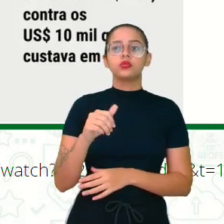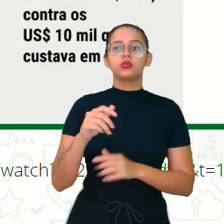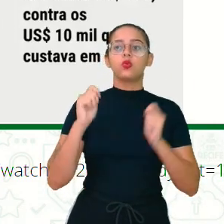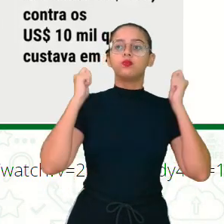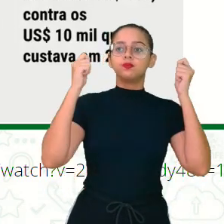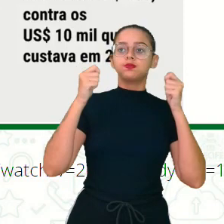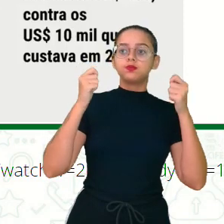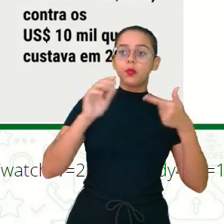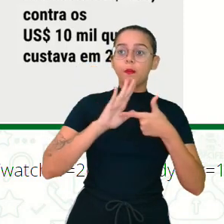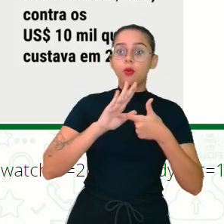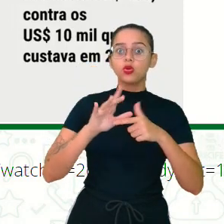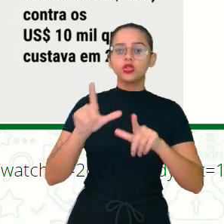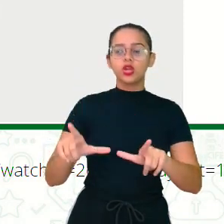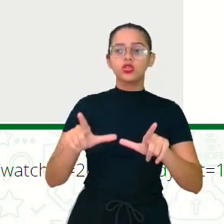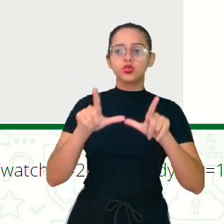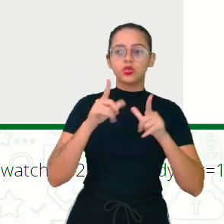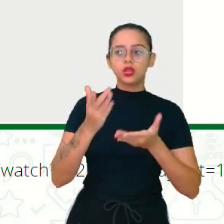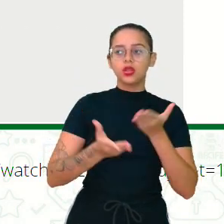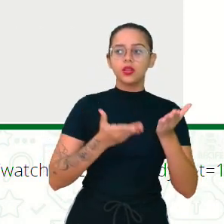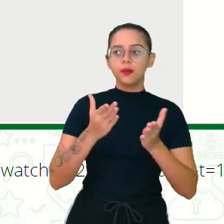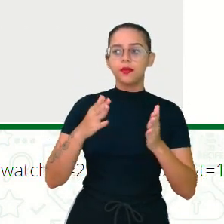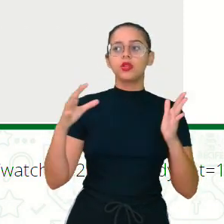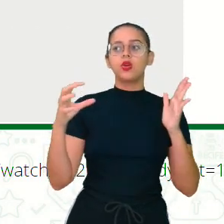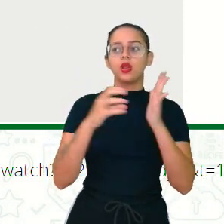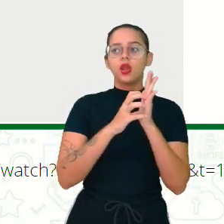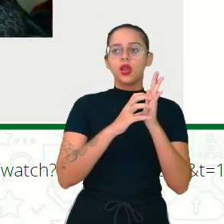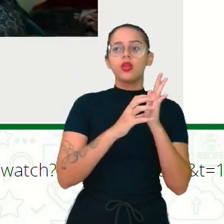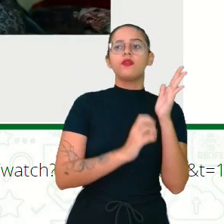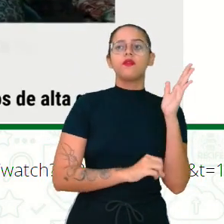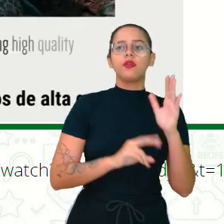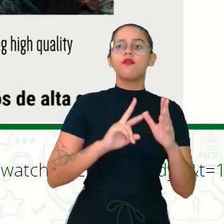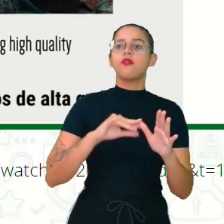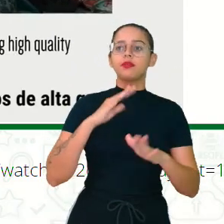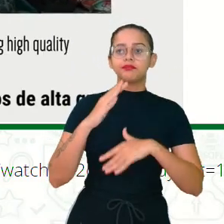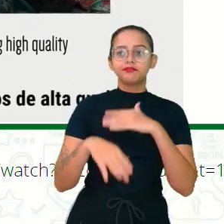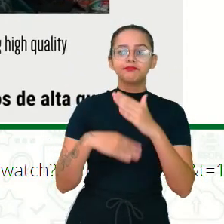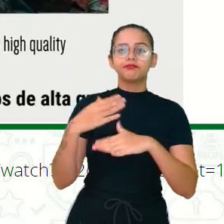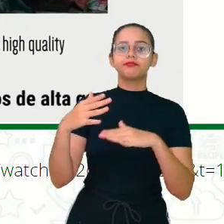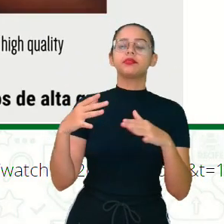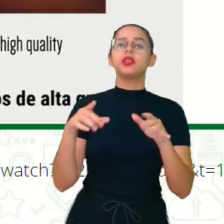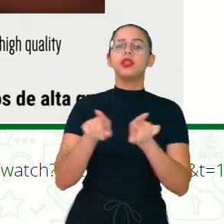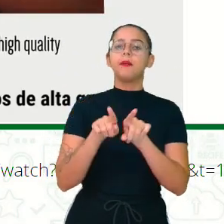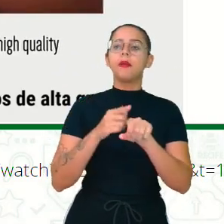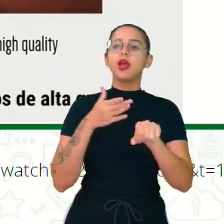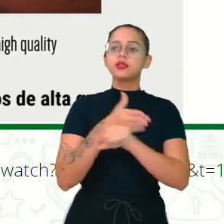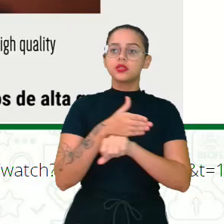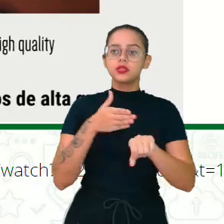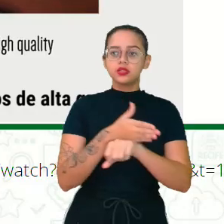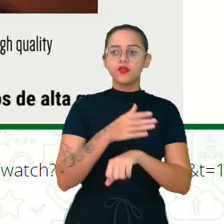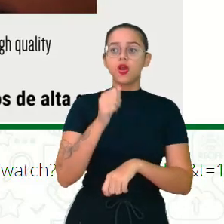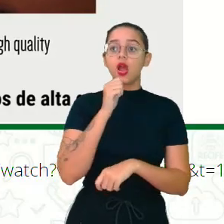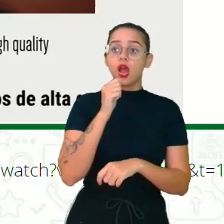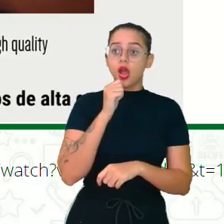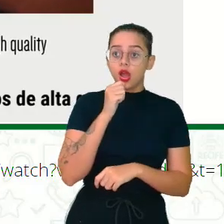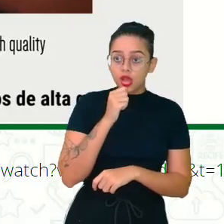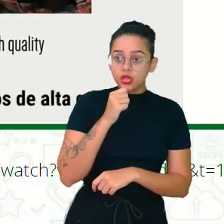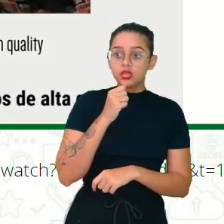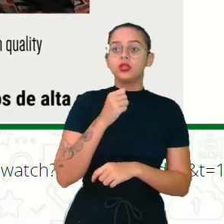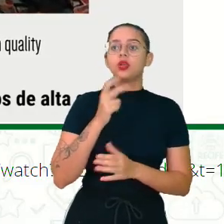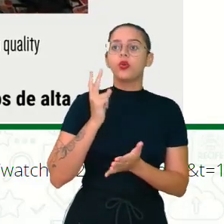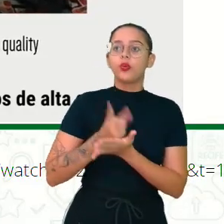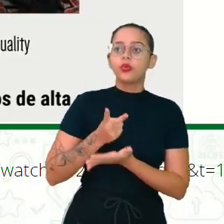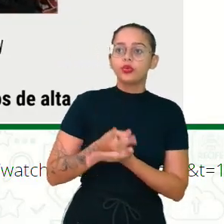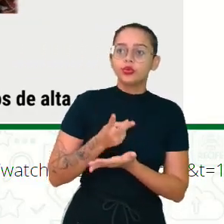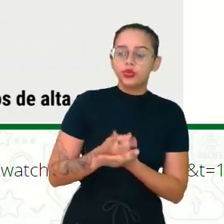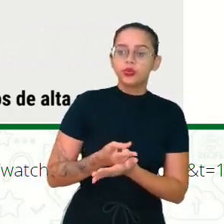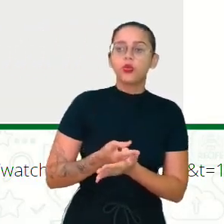produz resultado, o tratamento do HIV vai tornando acessível um pouco. Ainda se compromete a continuar